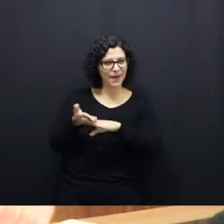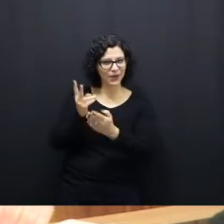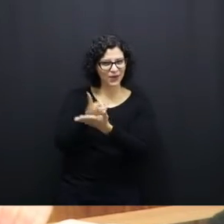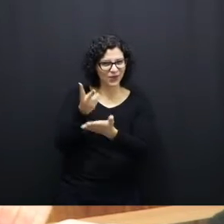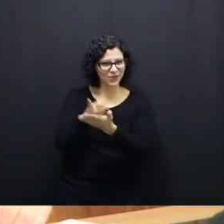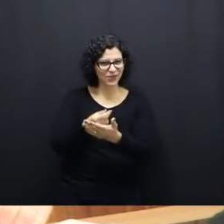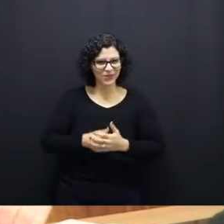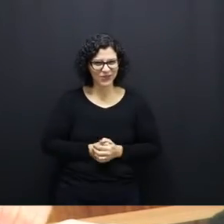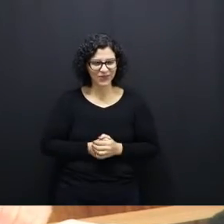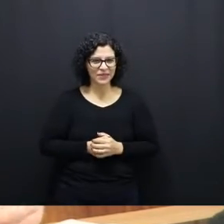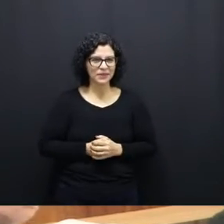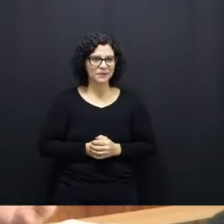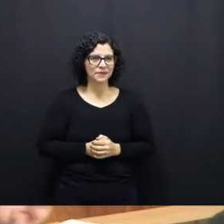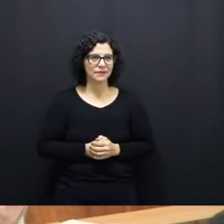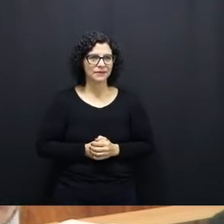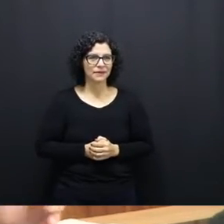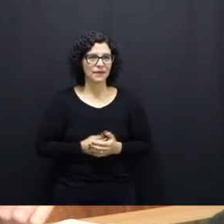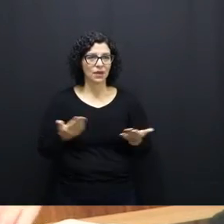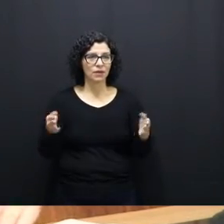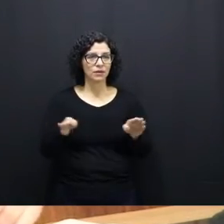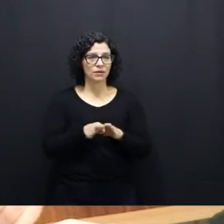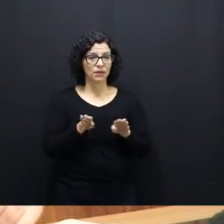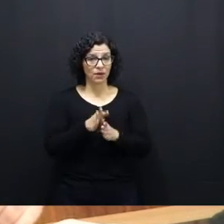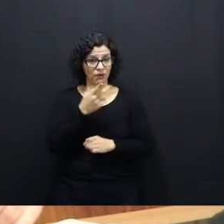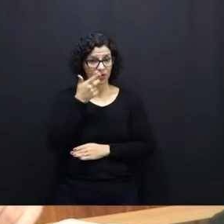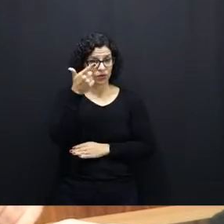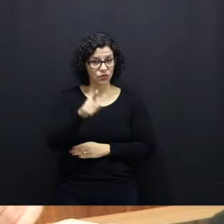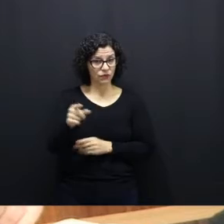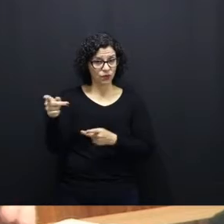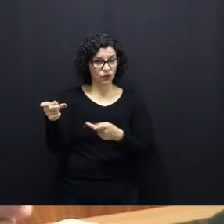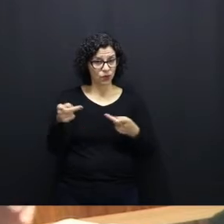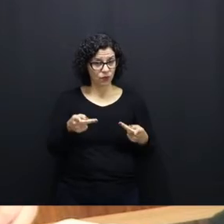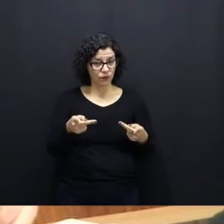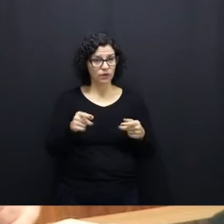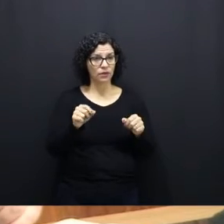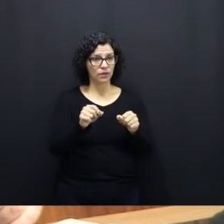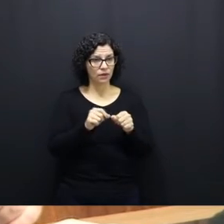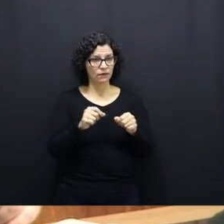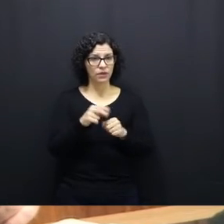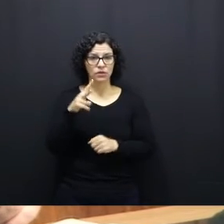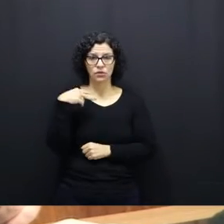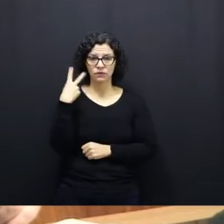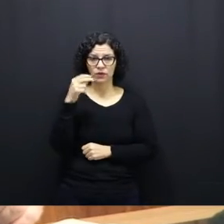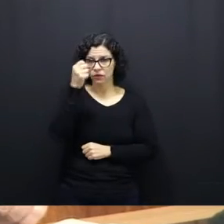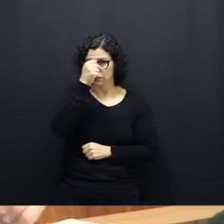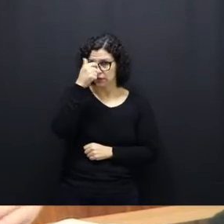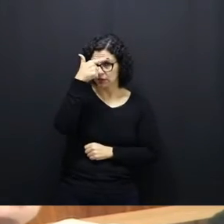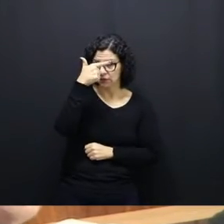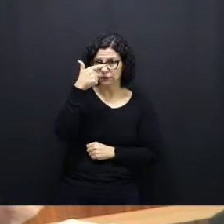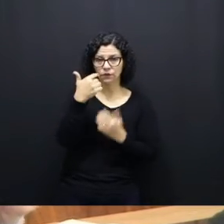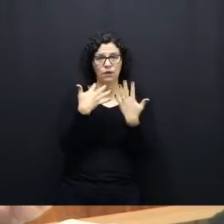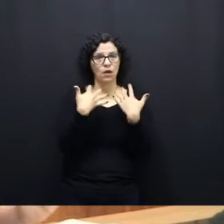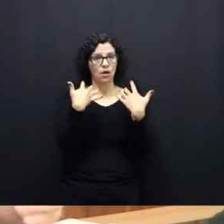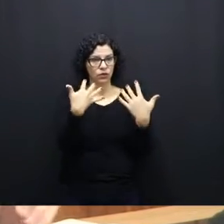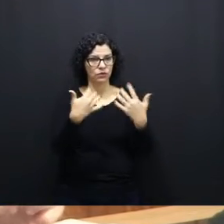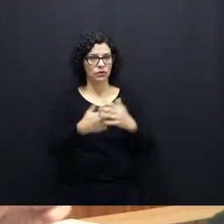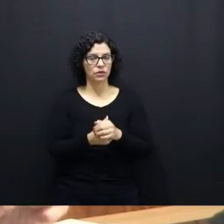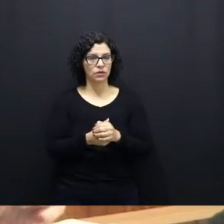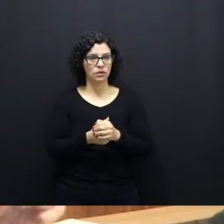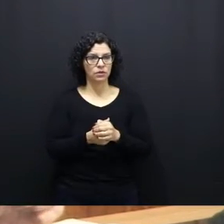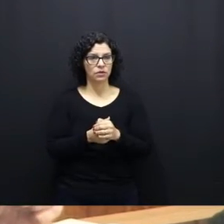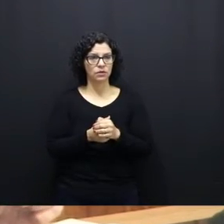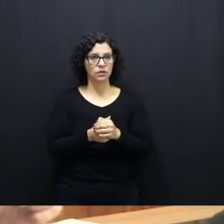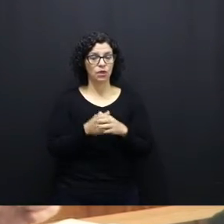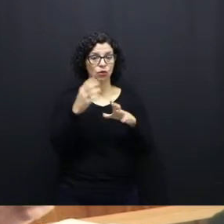né E também Gostaria de reforçar o convite aqui feito pelo Nobre Vereador Sílvio Santos da audiência e